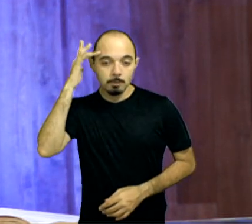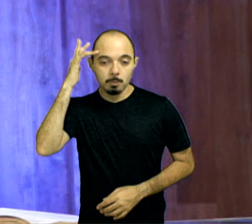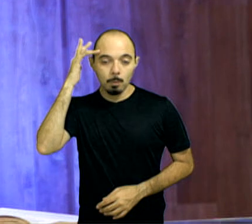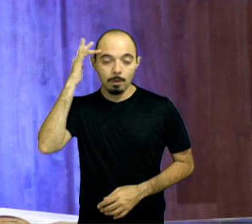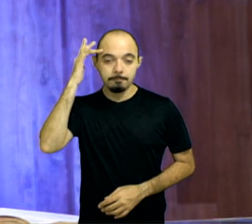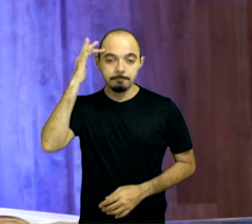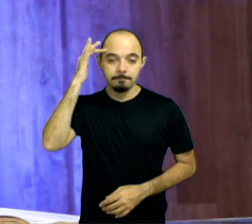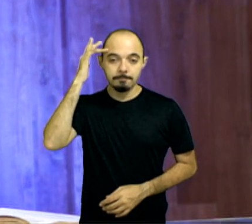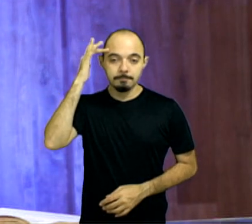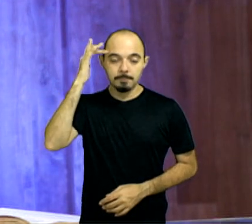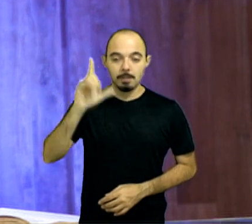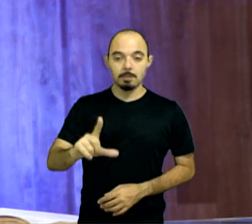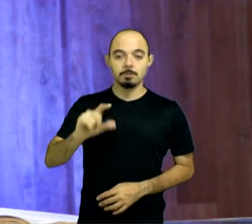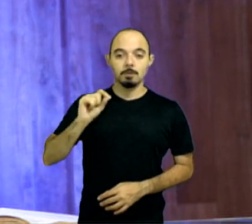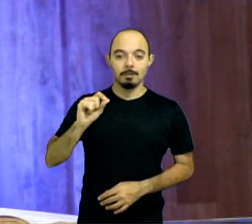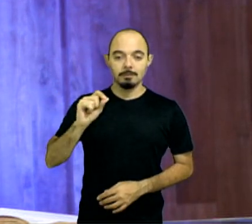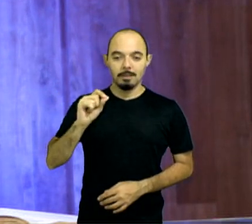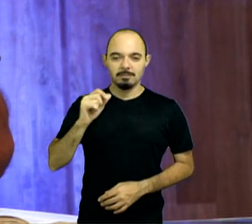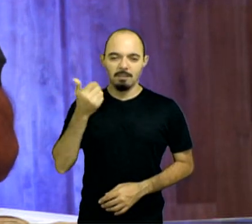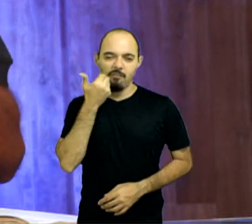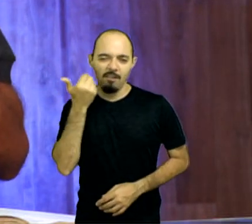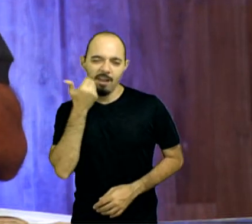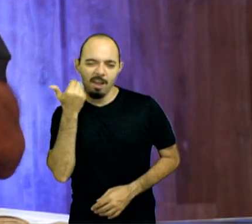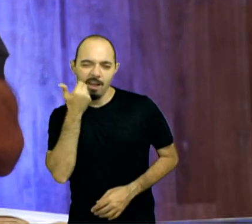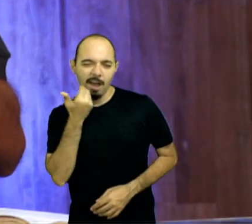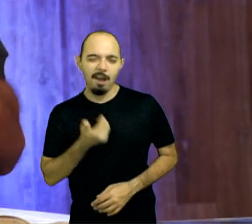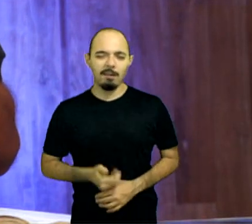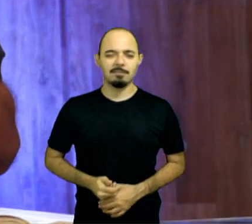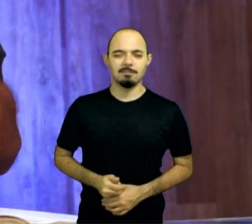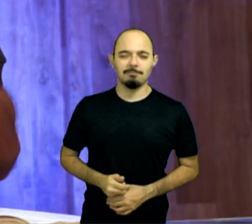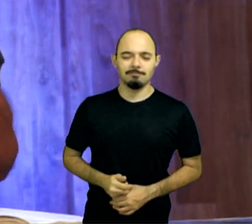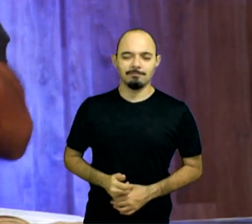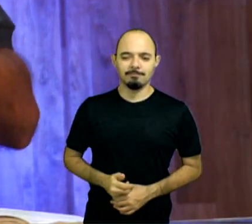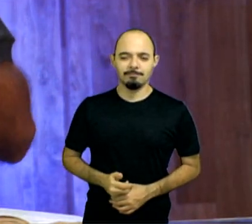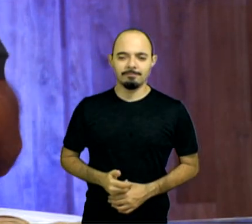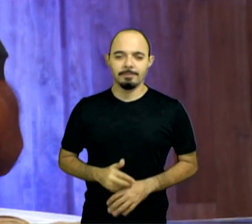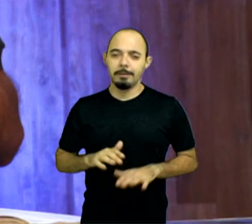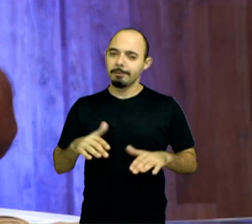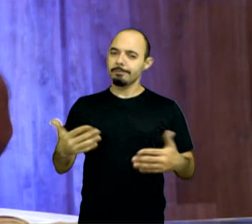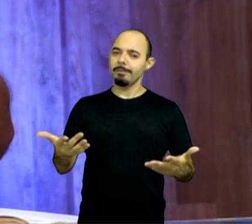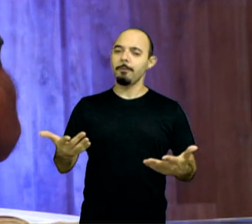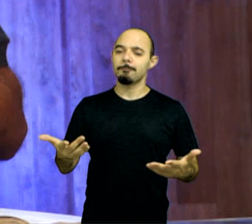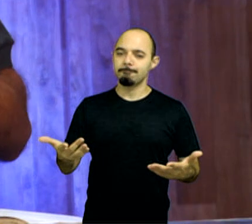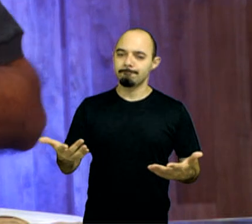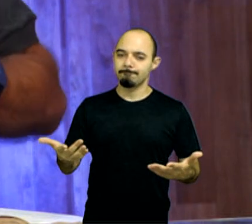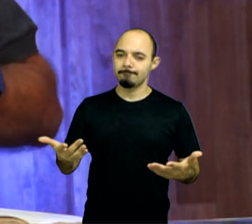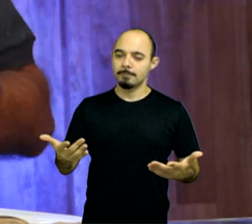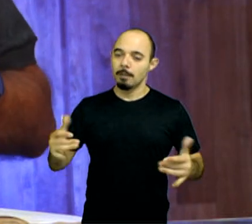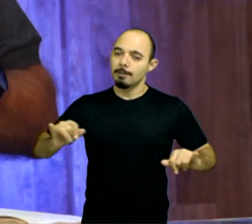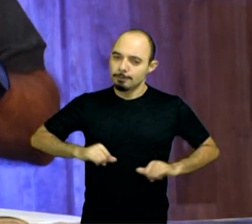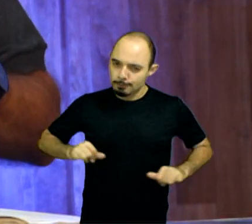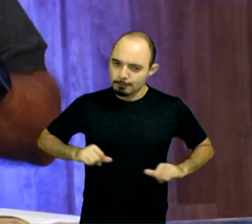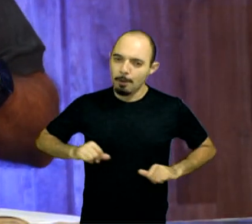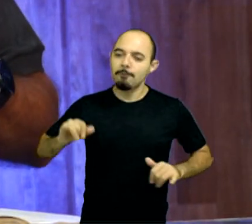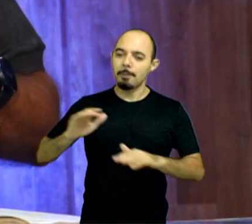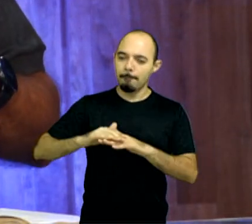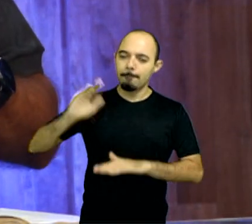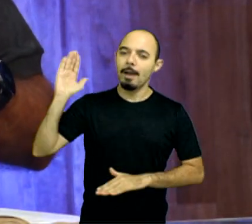decide... O que ele decide vai trazer males e quem vai sofrer é a família